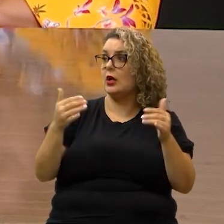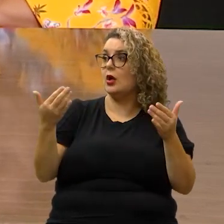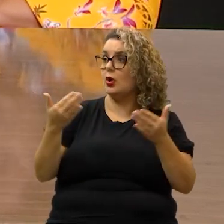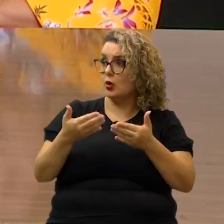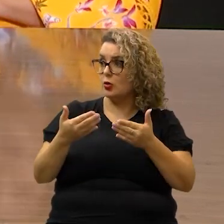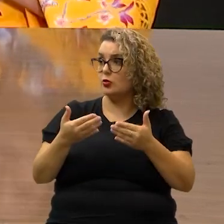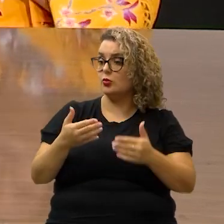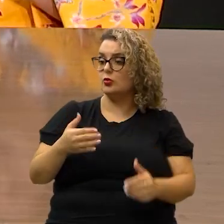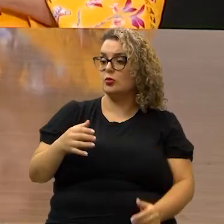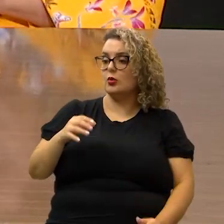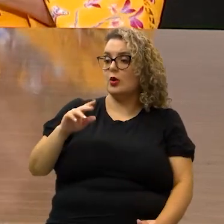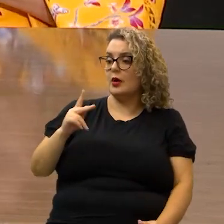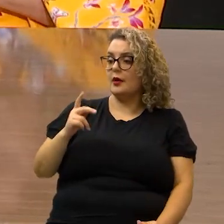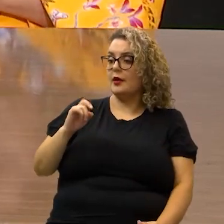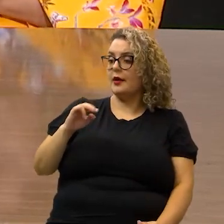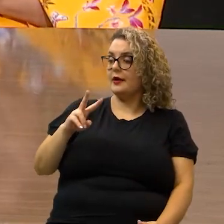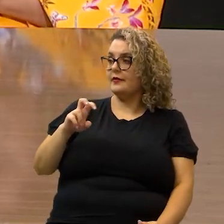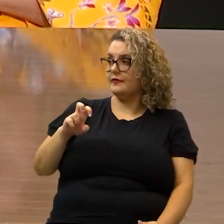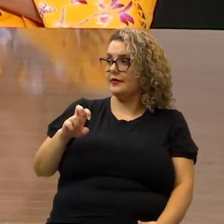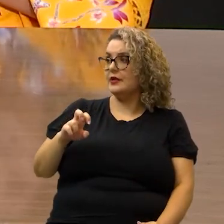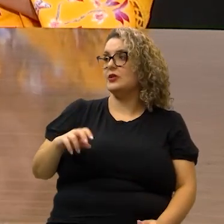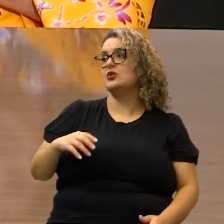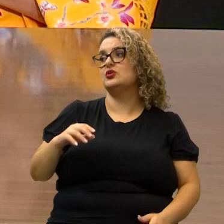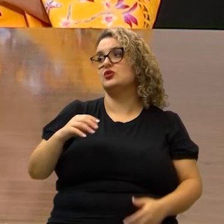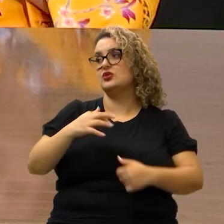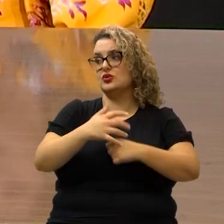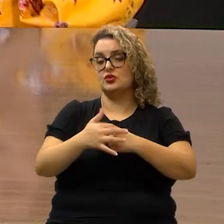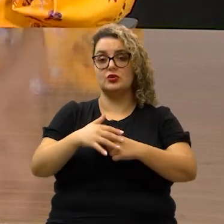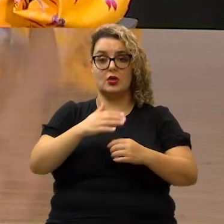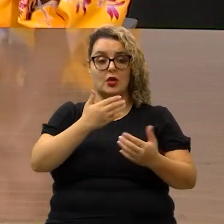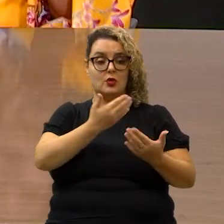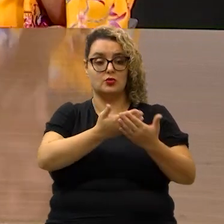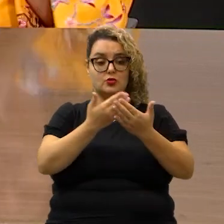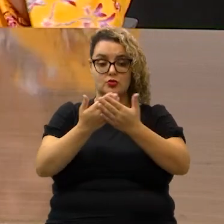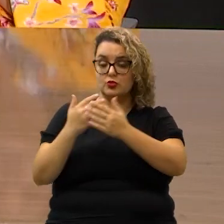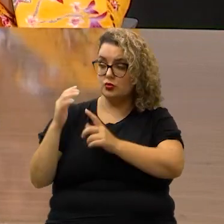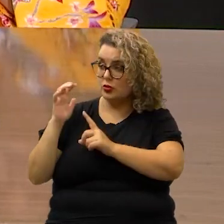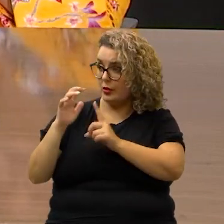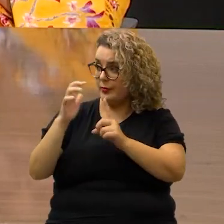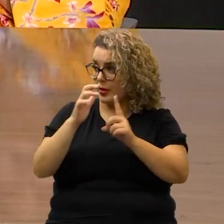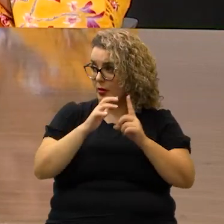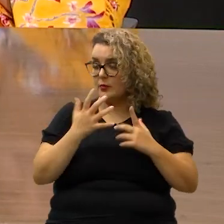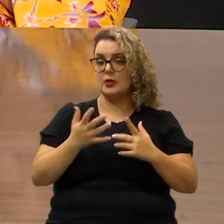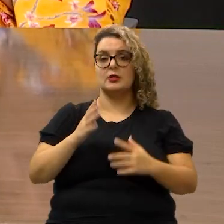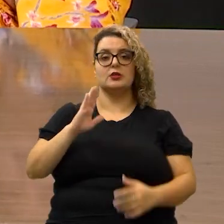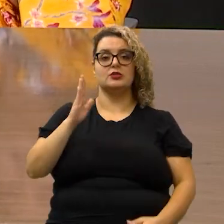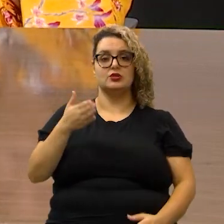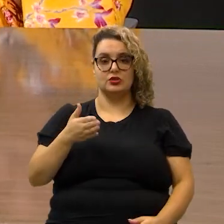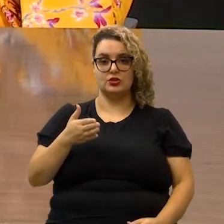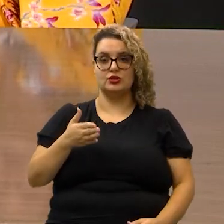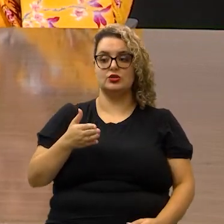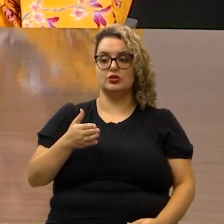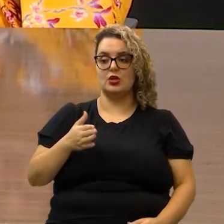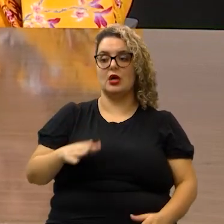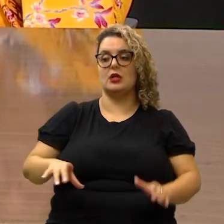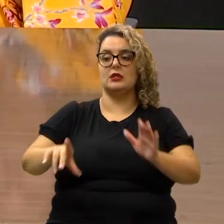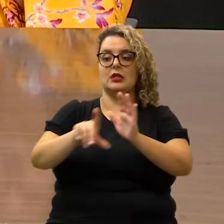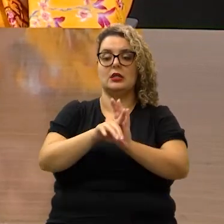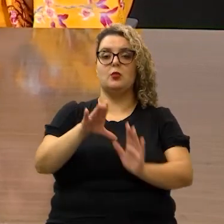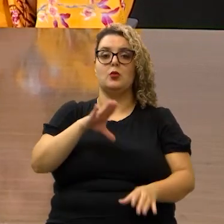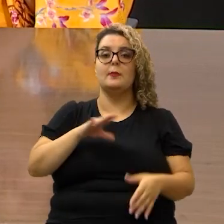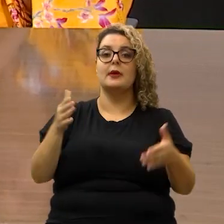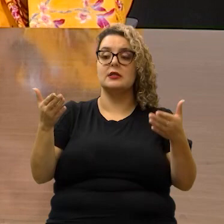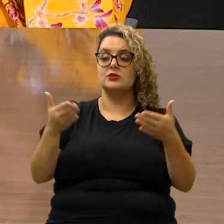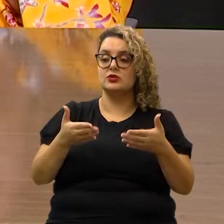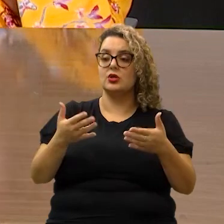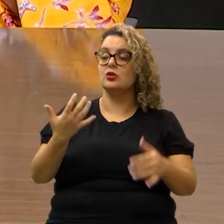EIV Digital, que é o estudo de impacto de vizinhança, que já é previsto aí na nossa lei municipal, só que agora de